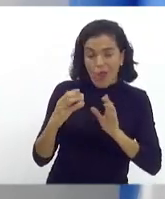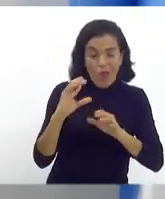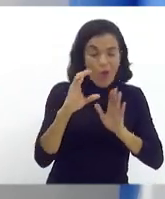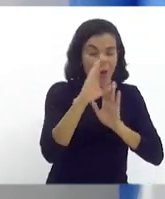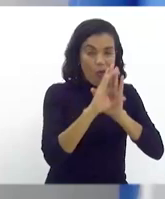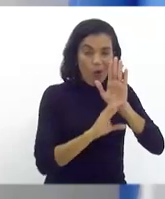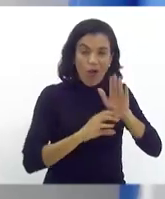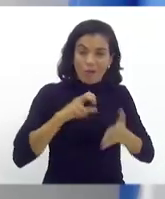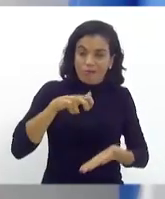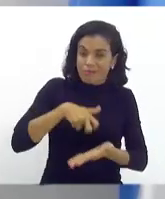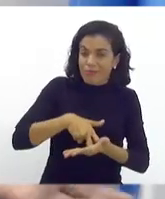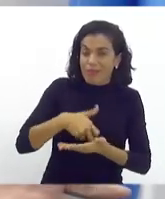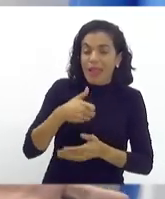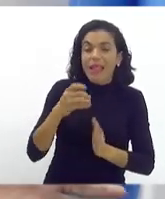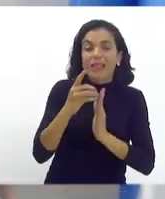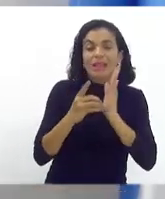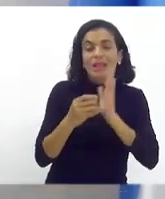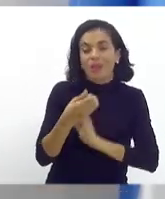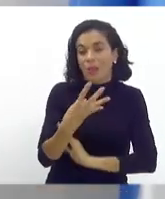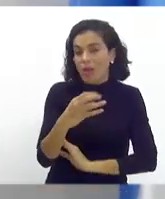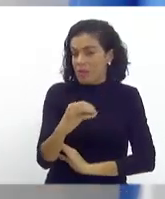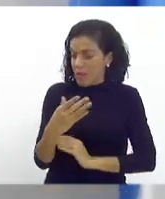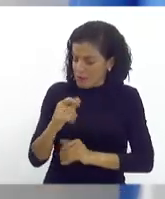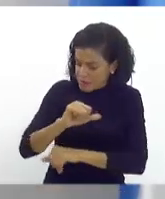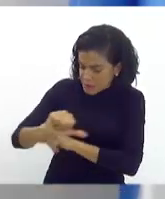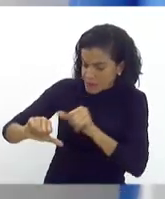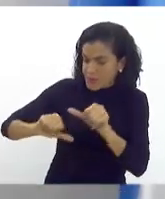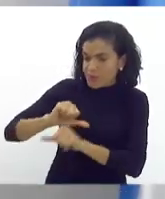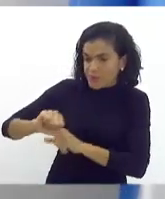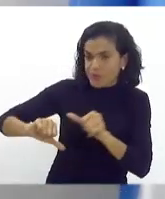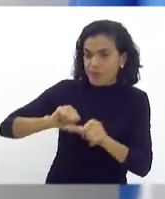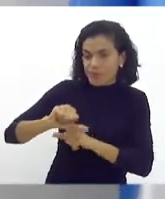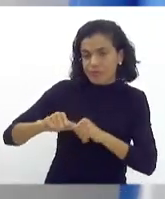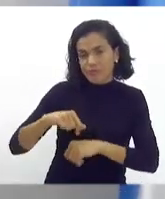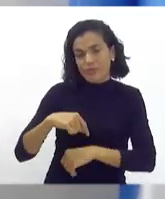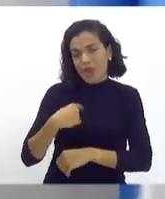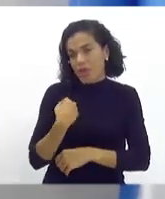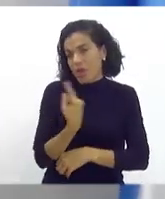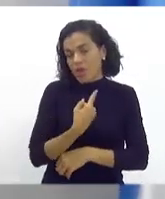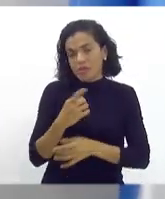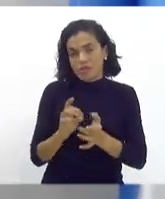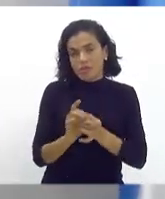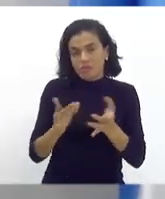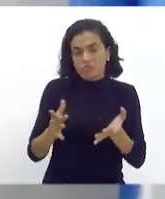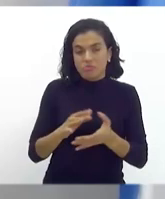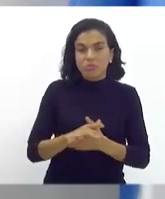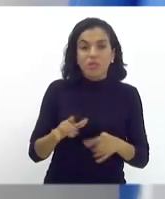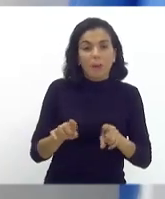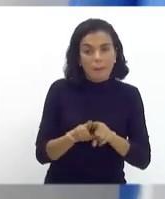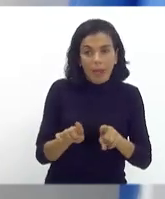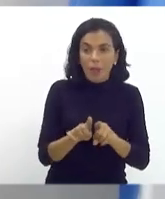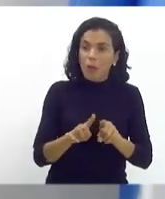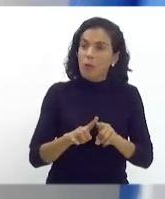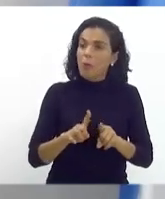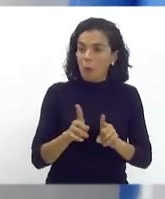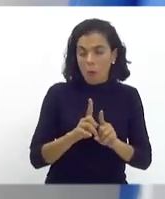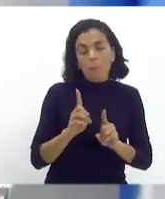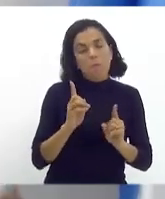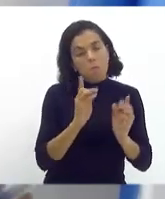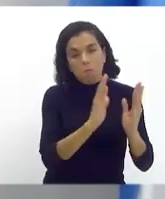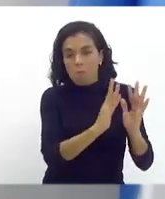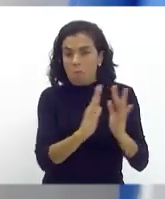a gente precisa reformular isso tudo então aqui está a nossa disposição de fazer isso inclusive com processos de